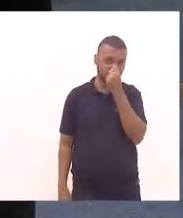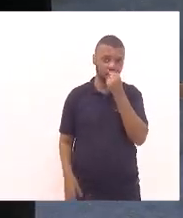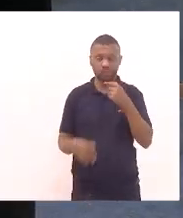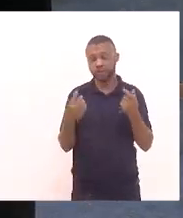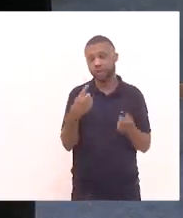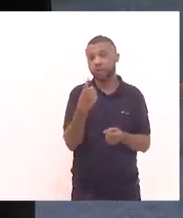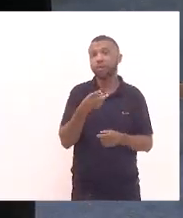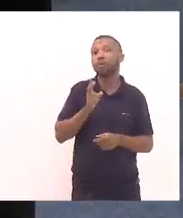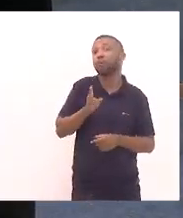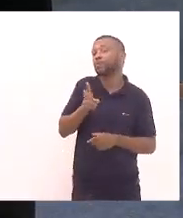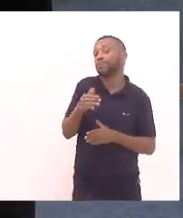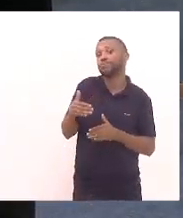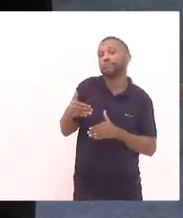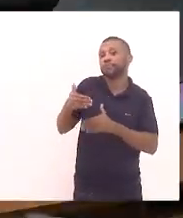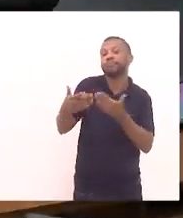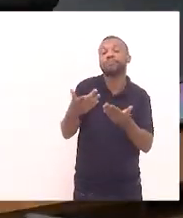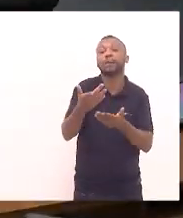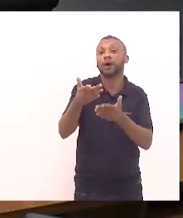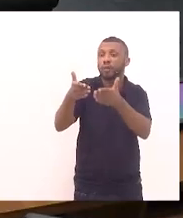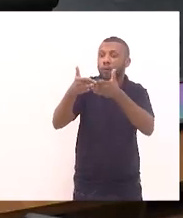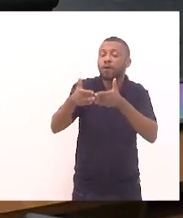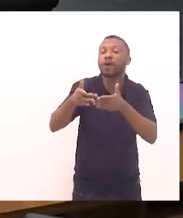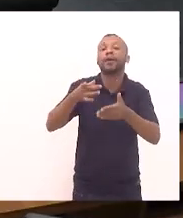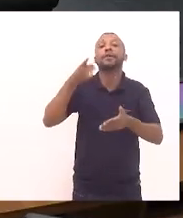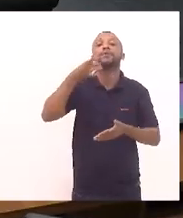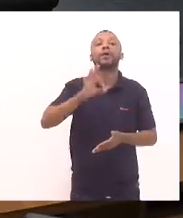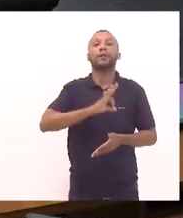infelizmente. E... Deputada Marta Rocha, por favor.